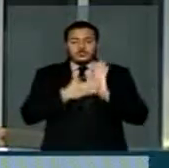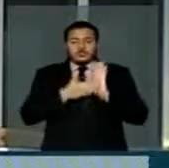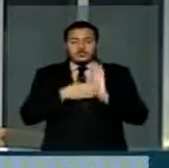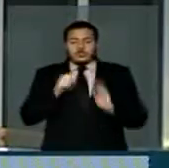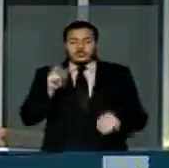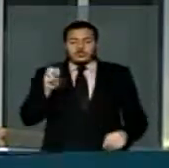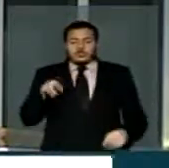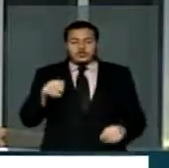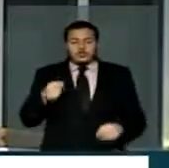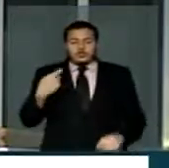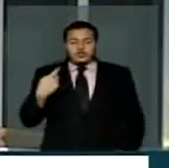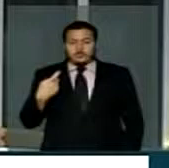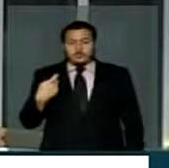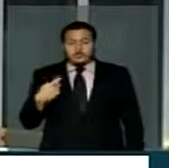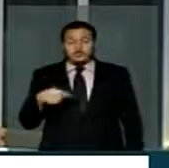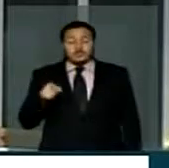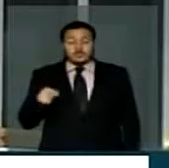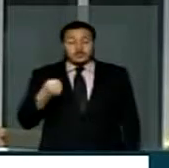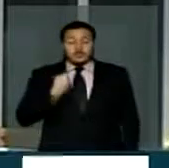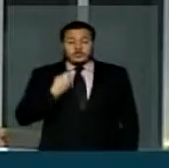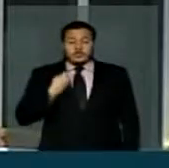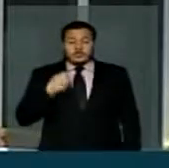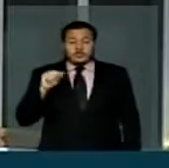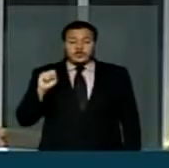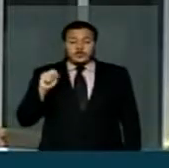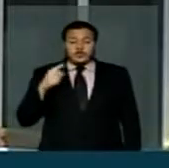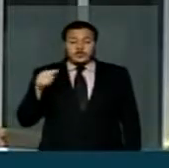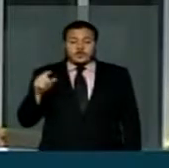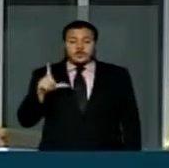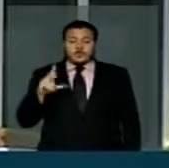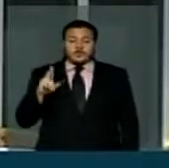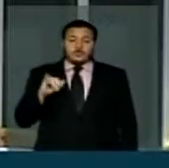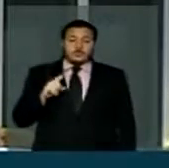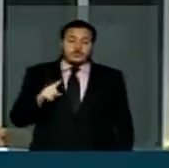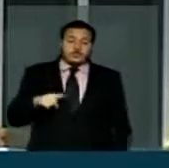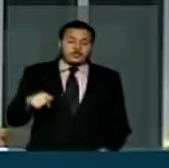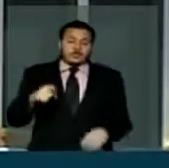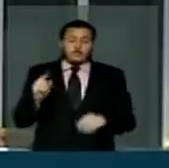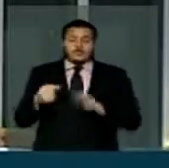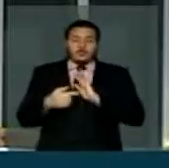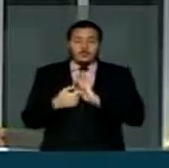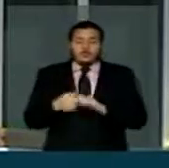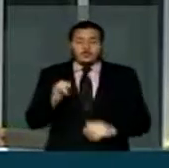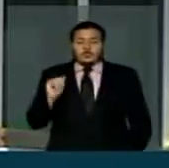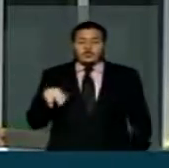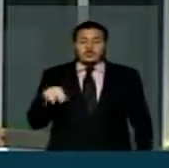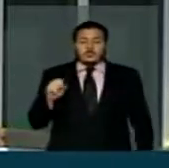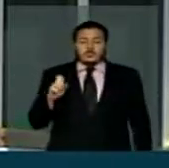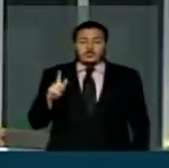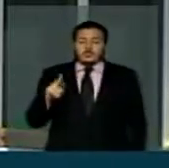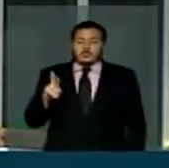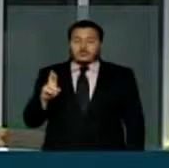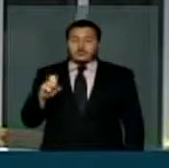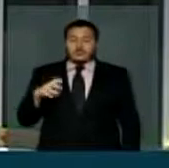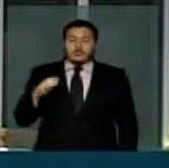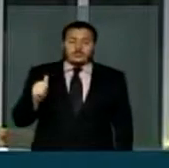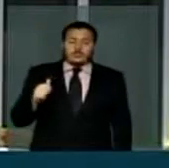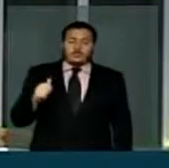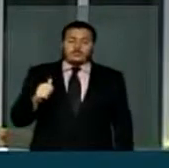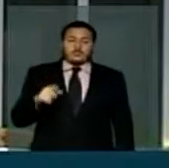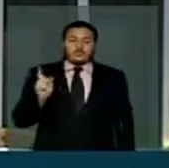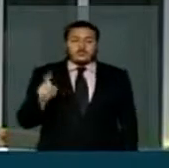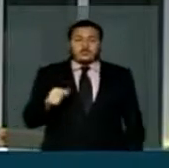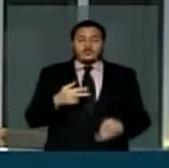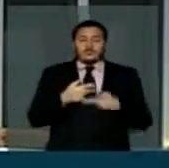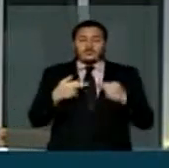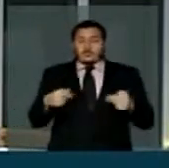fogo. Esses números de São Luís do Maranhão, que refletem a insegurança, com certeza são números que se repetem